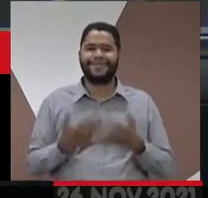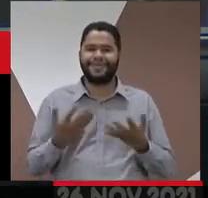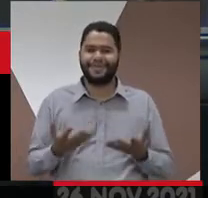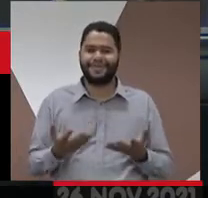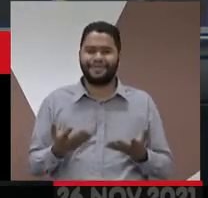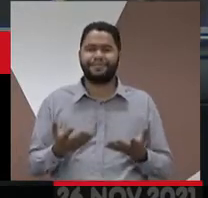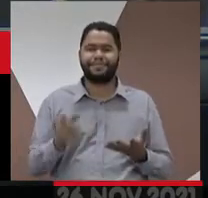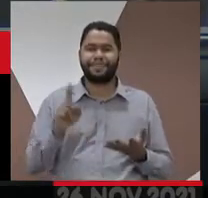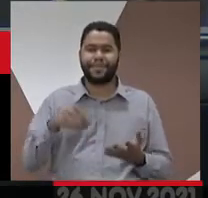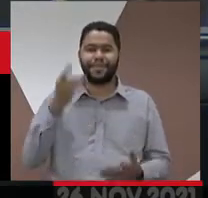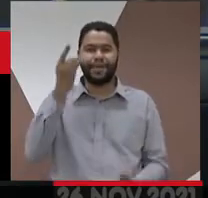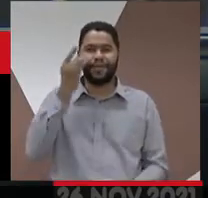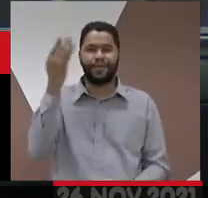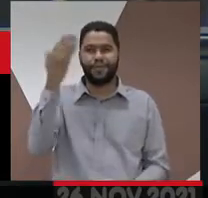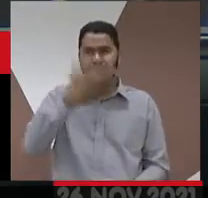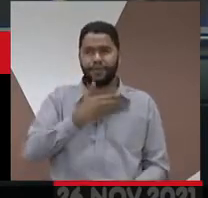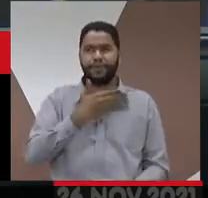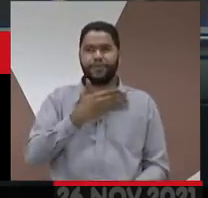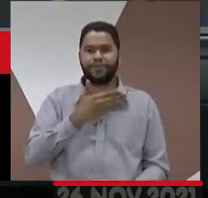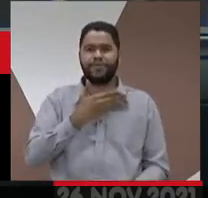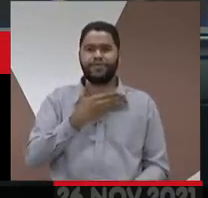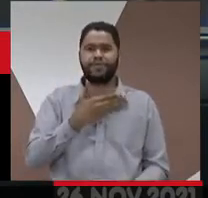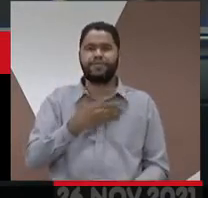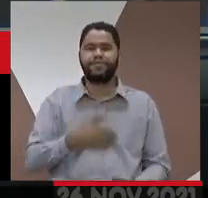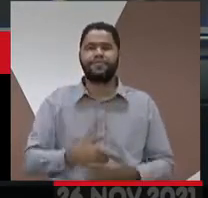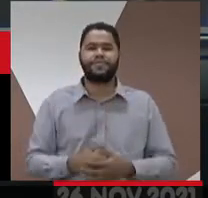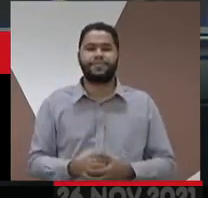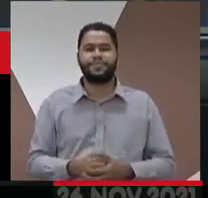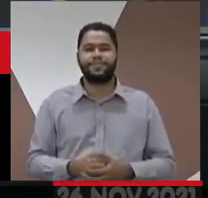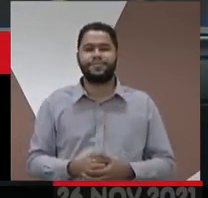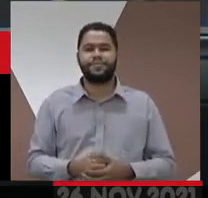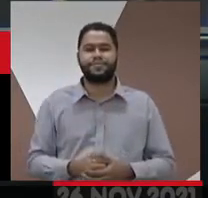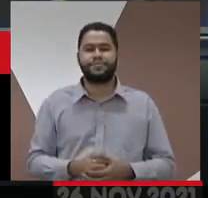provar, aí é mais estarrecedor ainda.